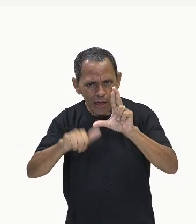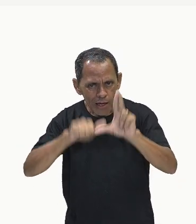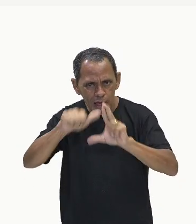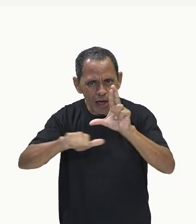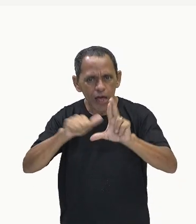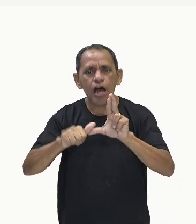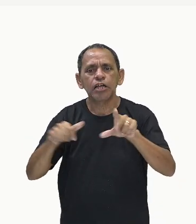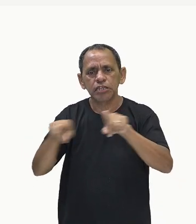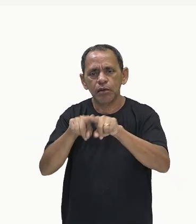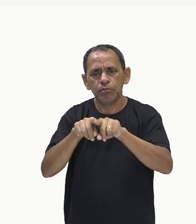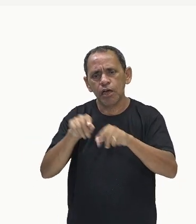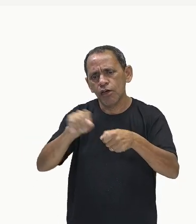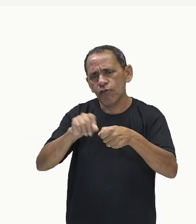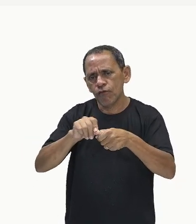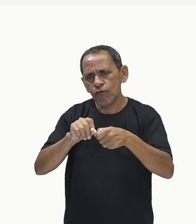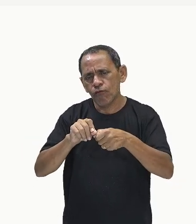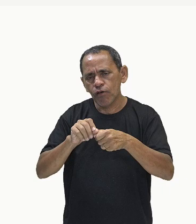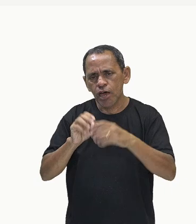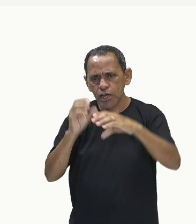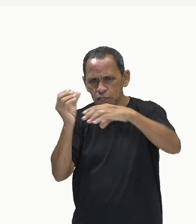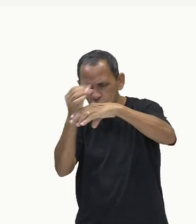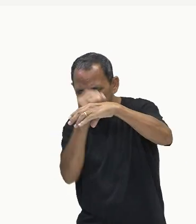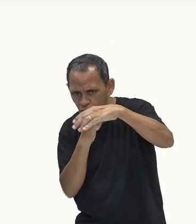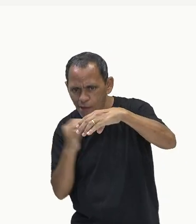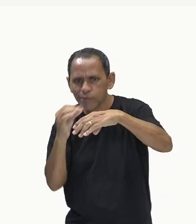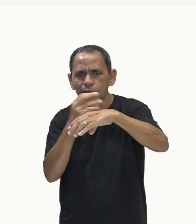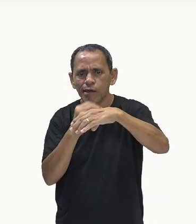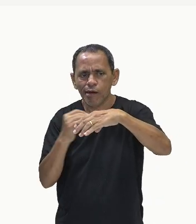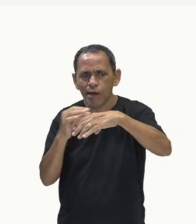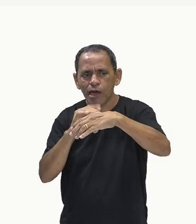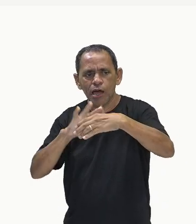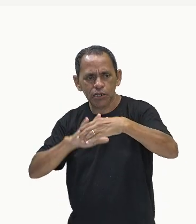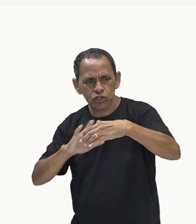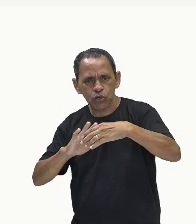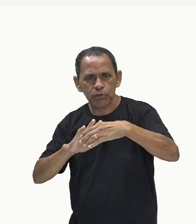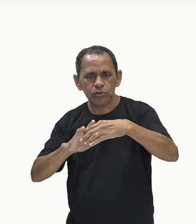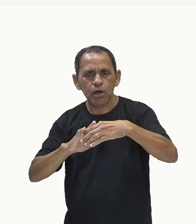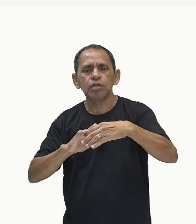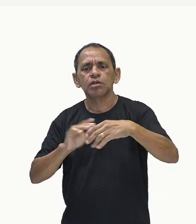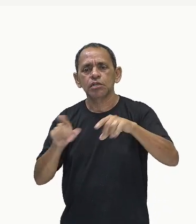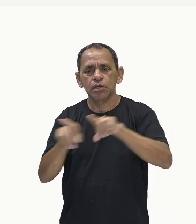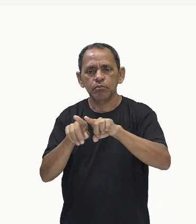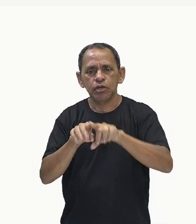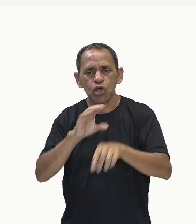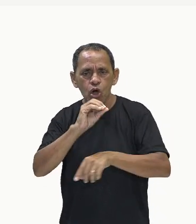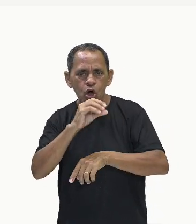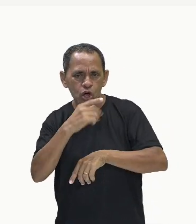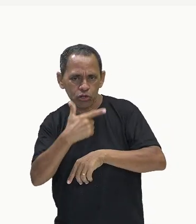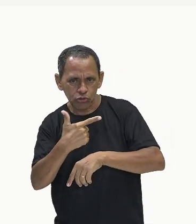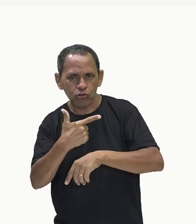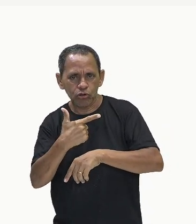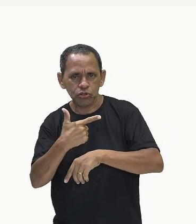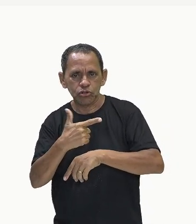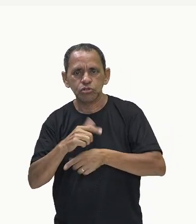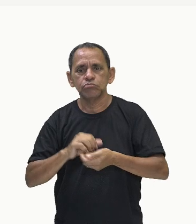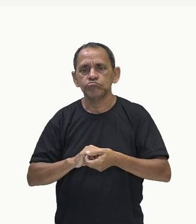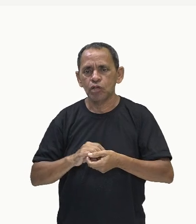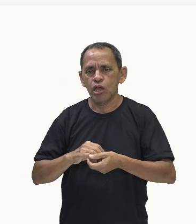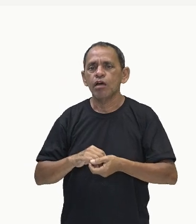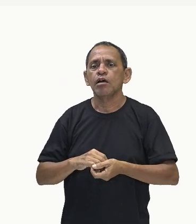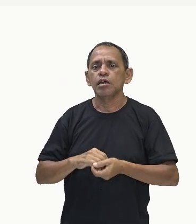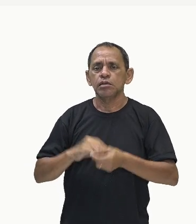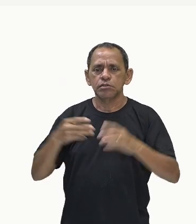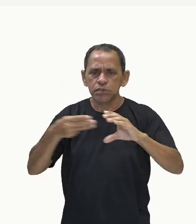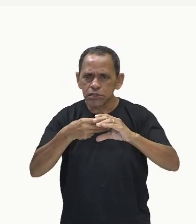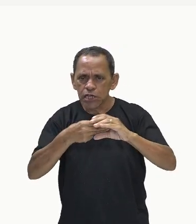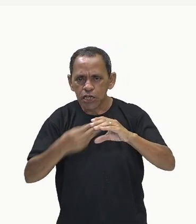meio das organelas citoplasmáticas, e o gás oxigênio, que mantém as células vivas para aqueles seres, né,